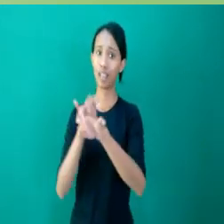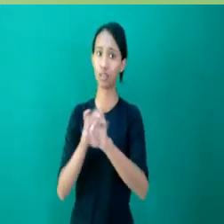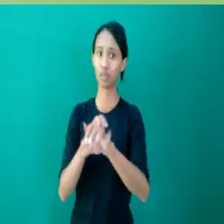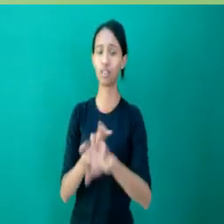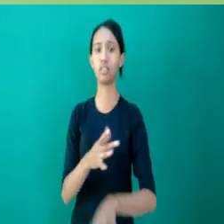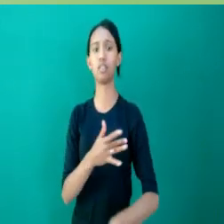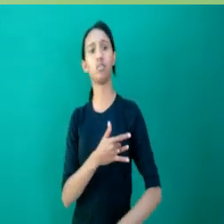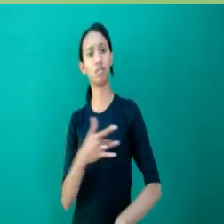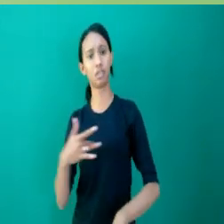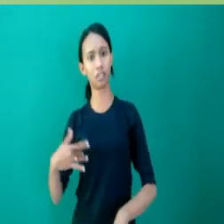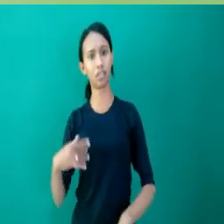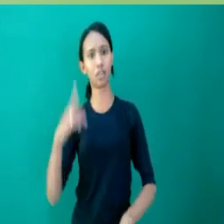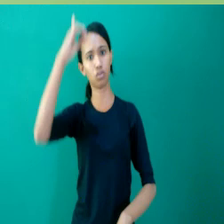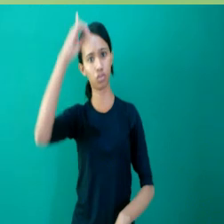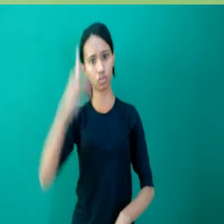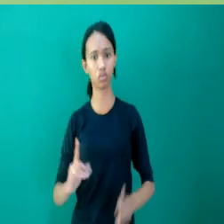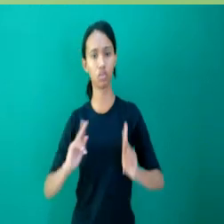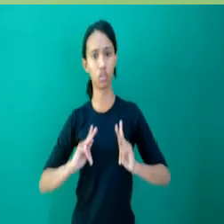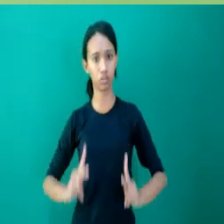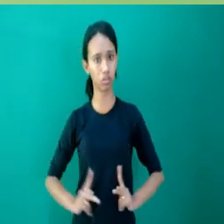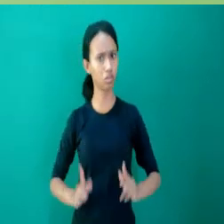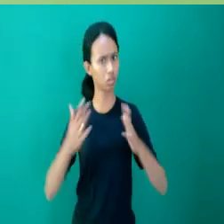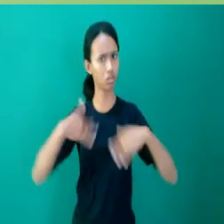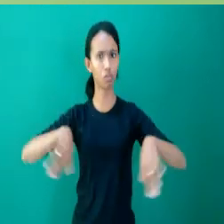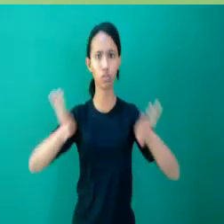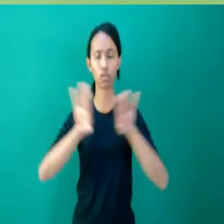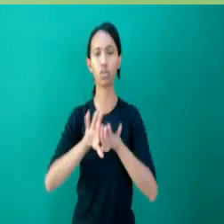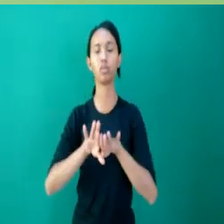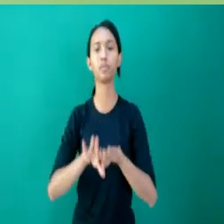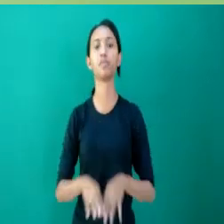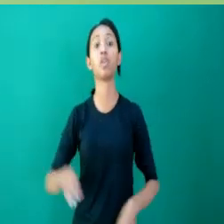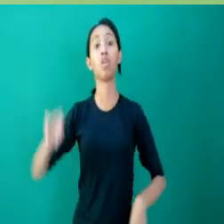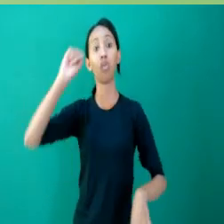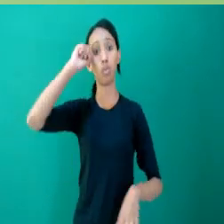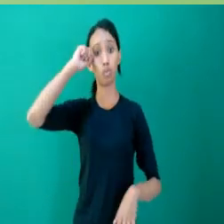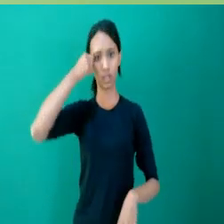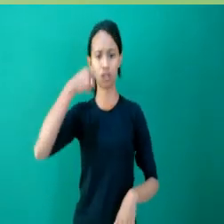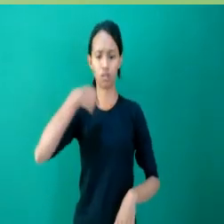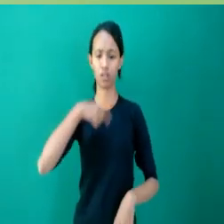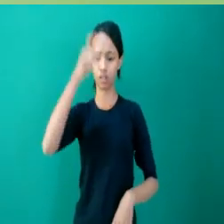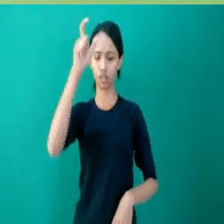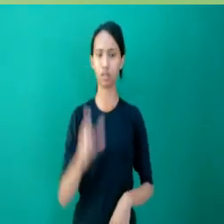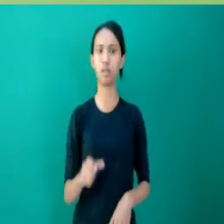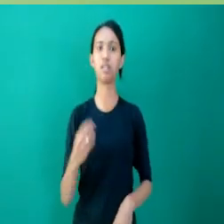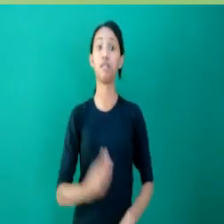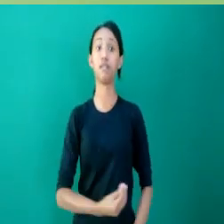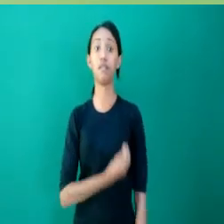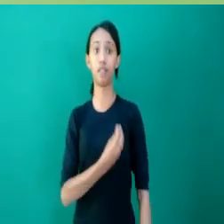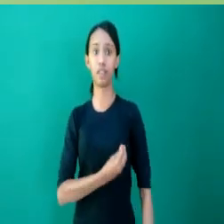da saúde, no cenário dos direitos humanos como um todo. O negro está aqui para isso.